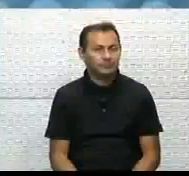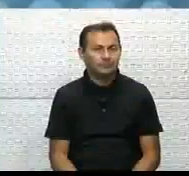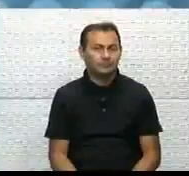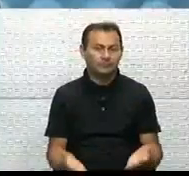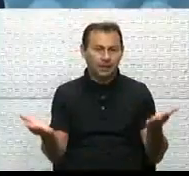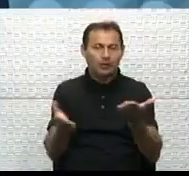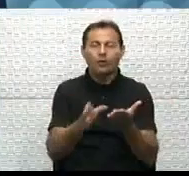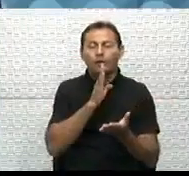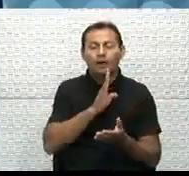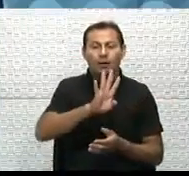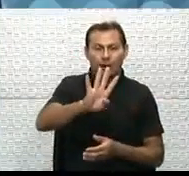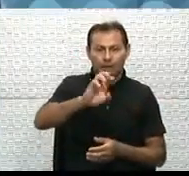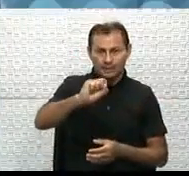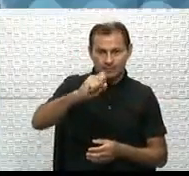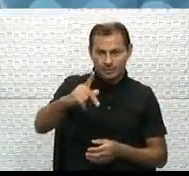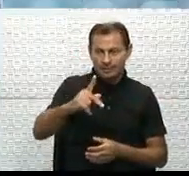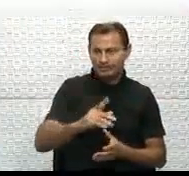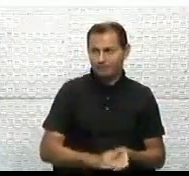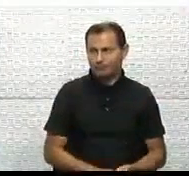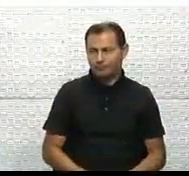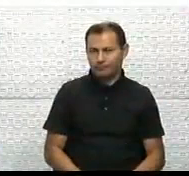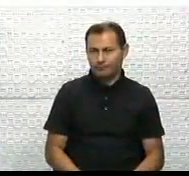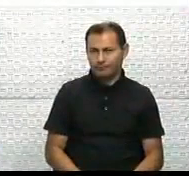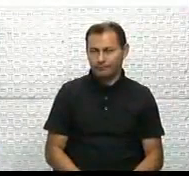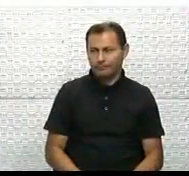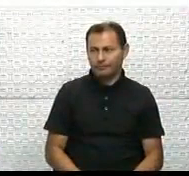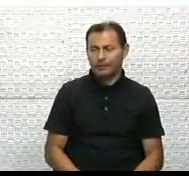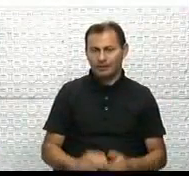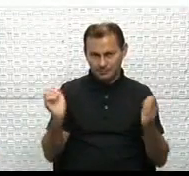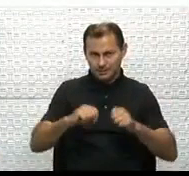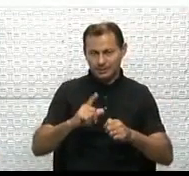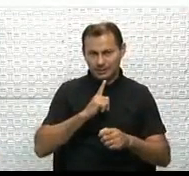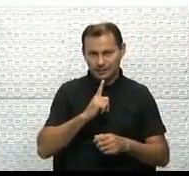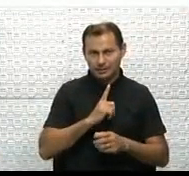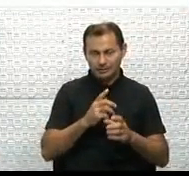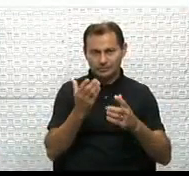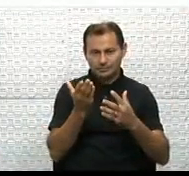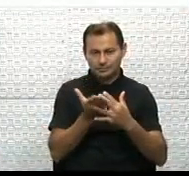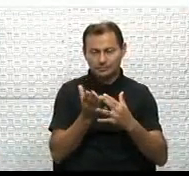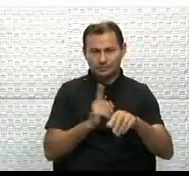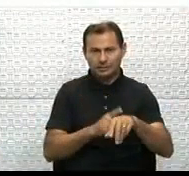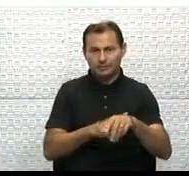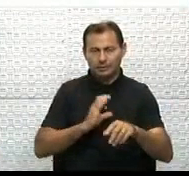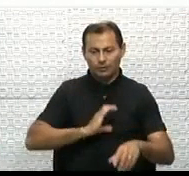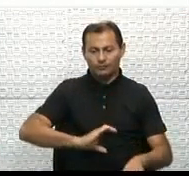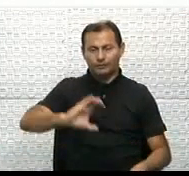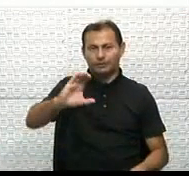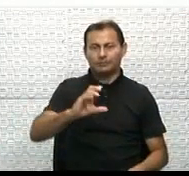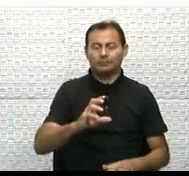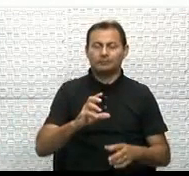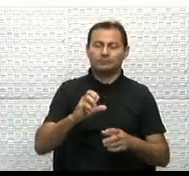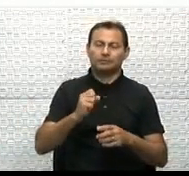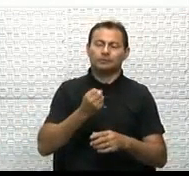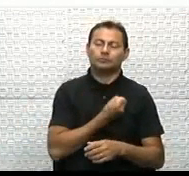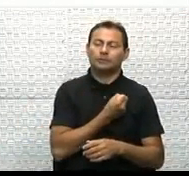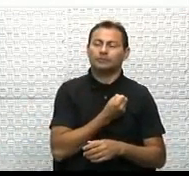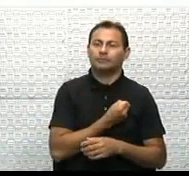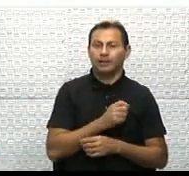Vamos agora conhecer a quarta situação problema. É possível estabelecer um intervalo de confiança para a